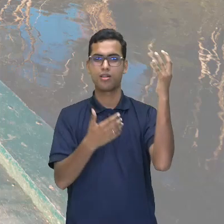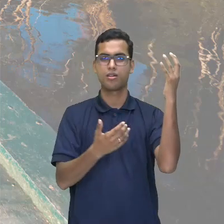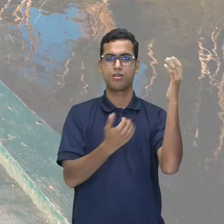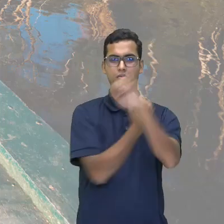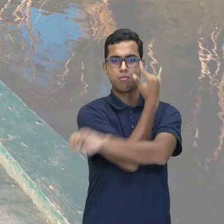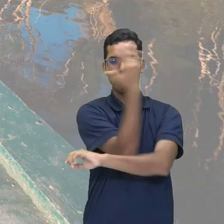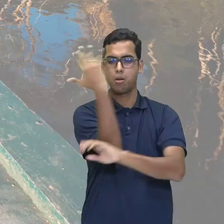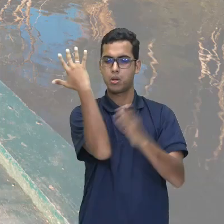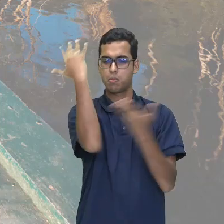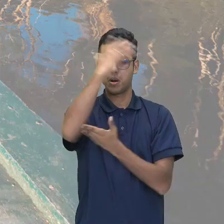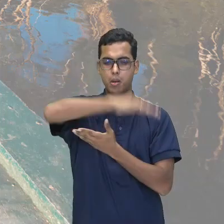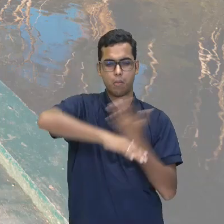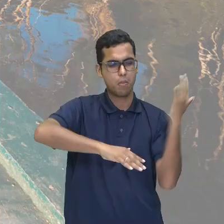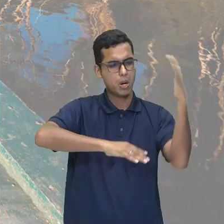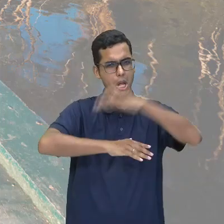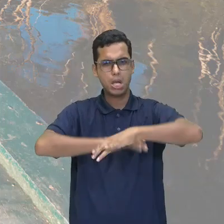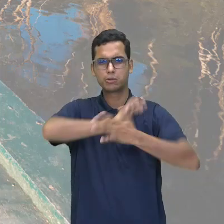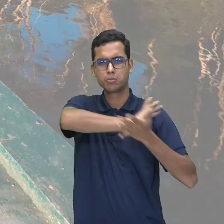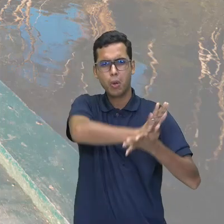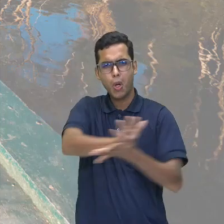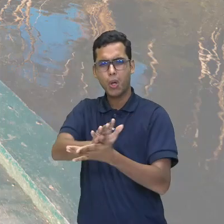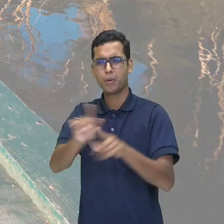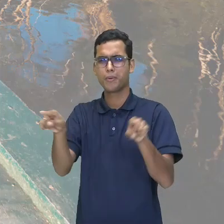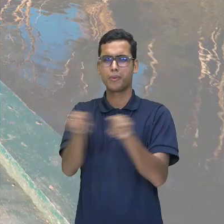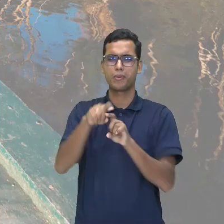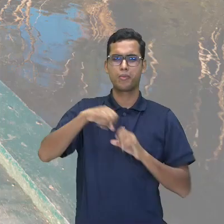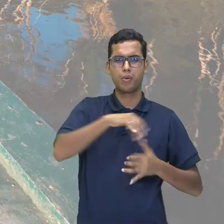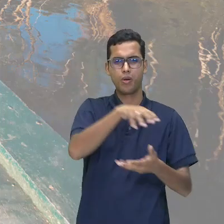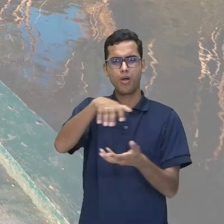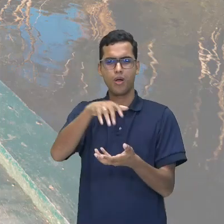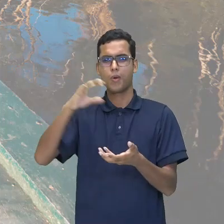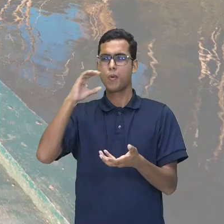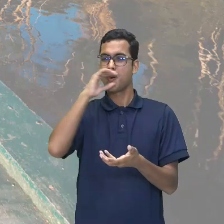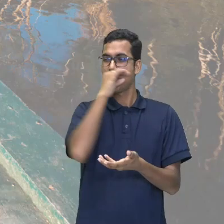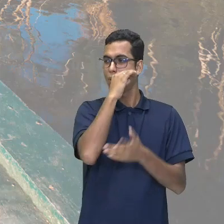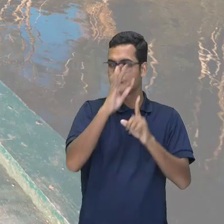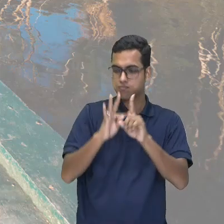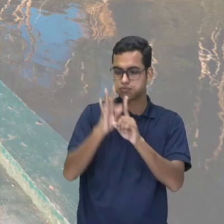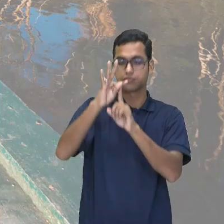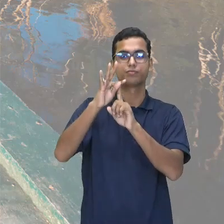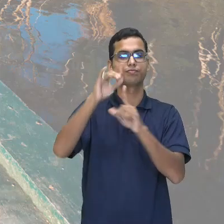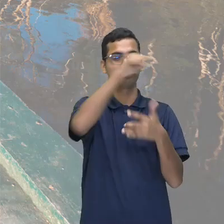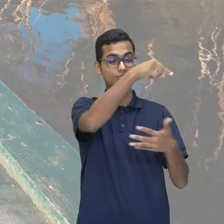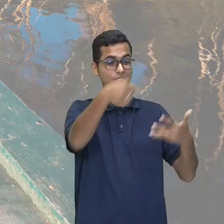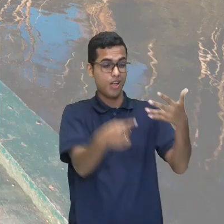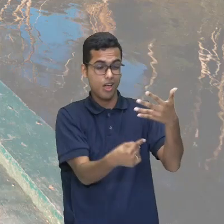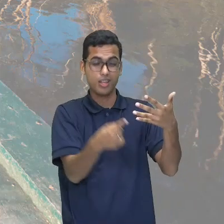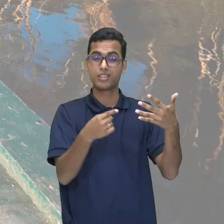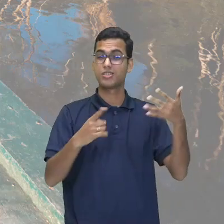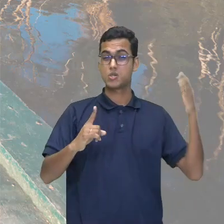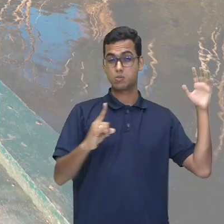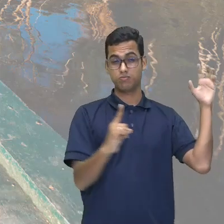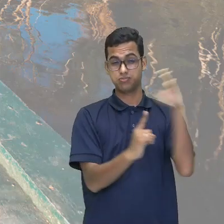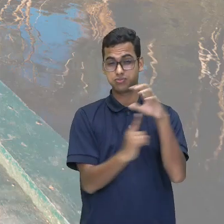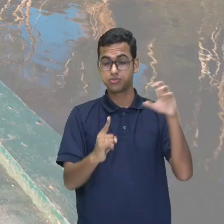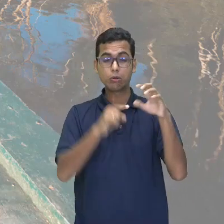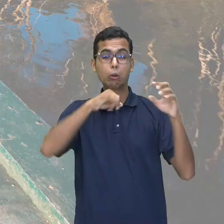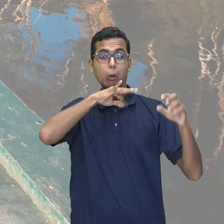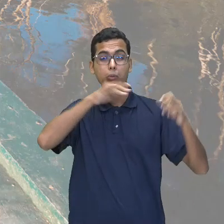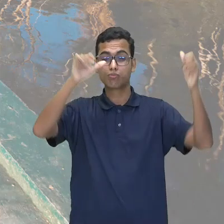por conta do desmatamento, o aquecimento global. Então, todos esses fatores acabam